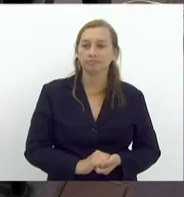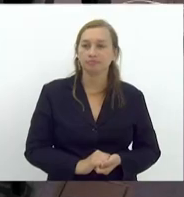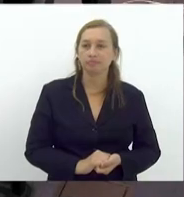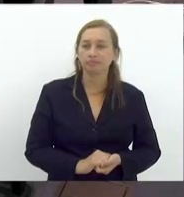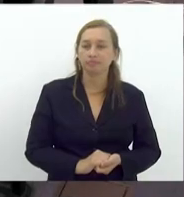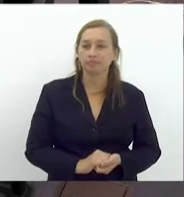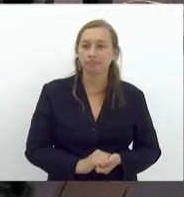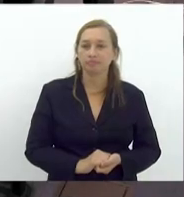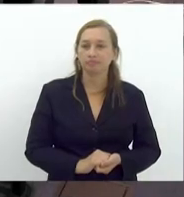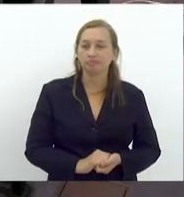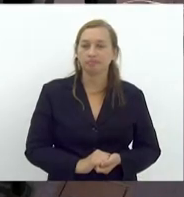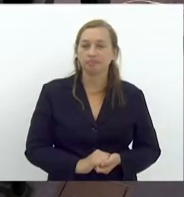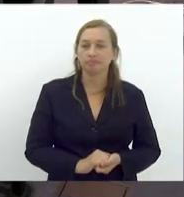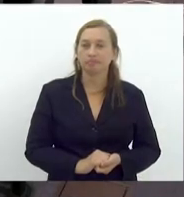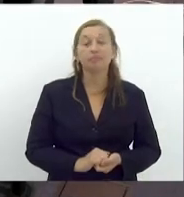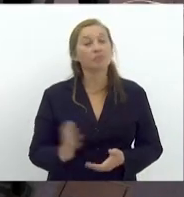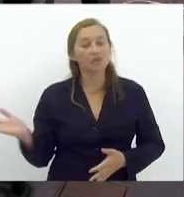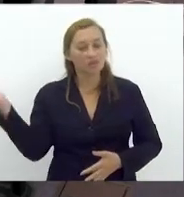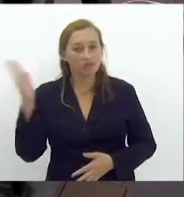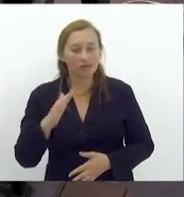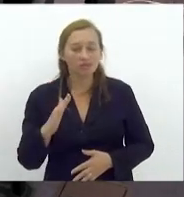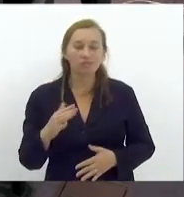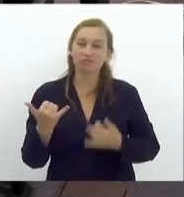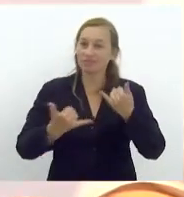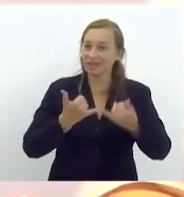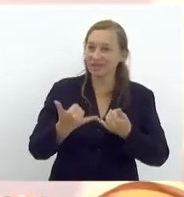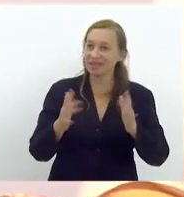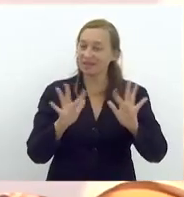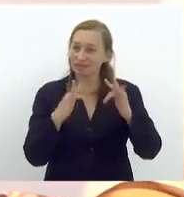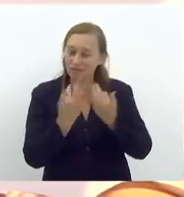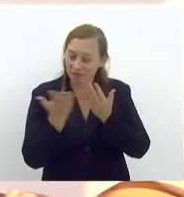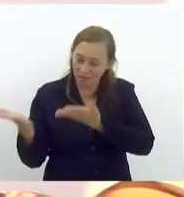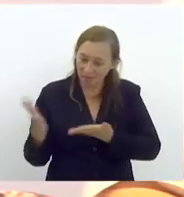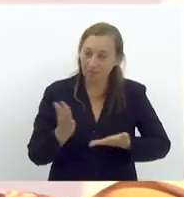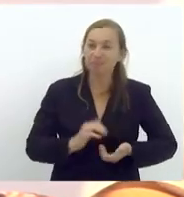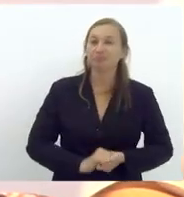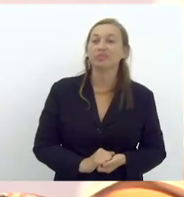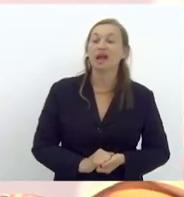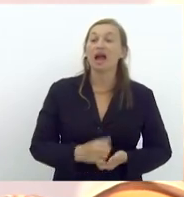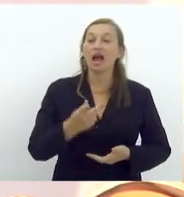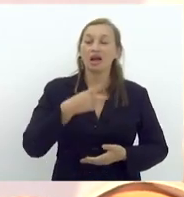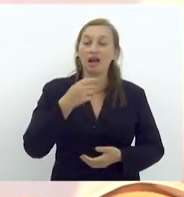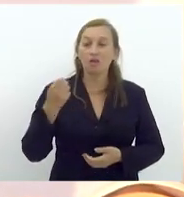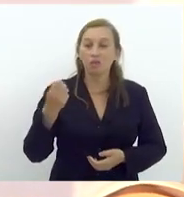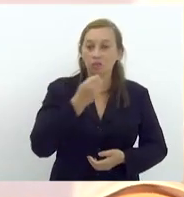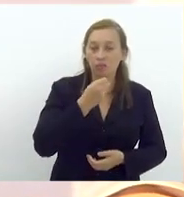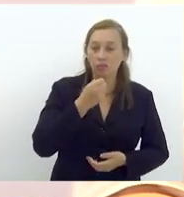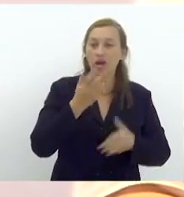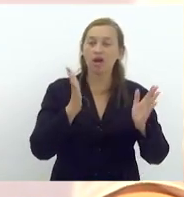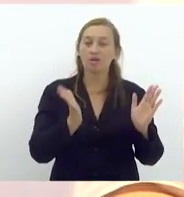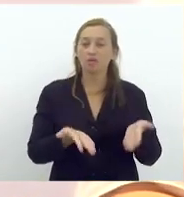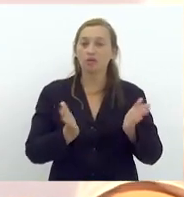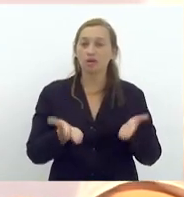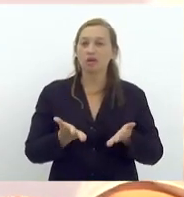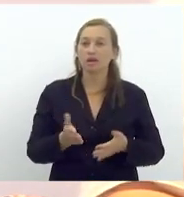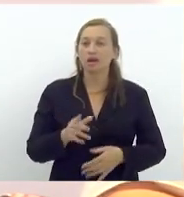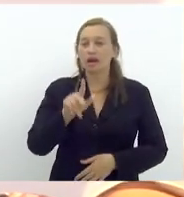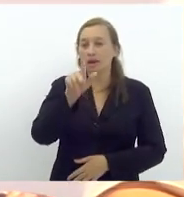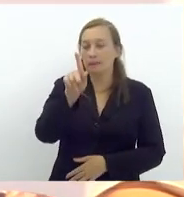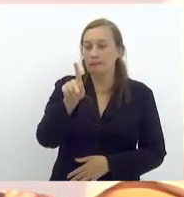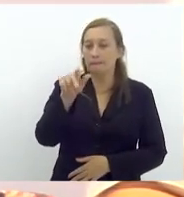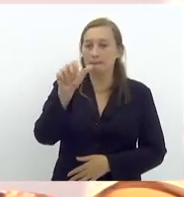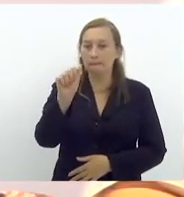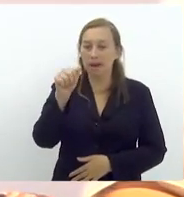Brincadeiras à parte família vamos lá vou passar então aqui a palavra agora para Pamela